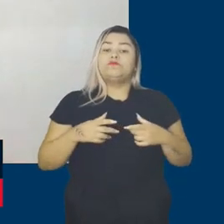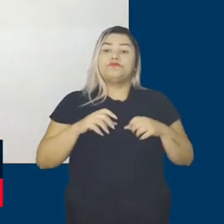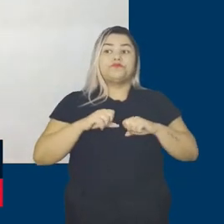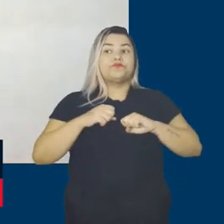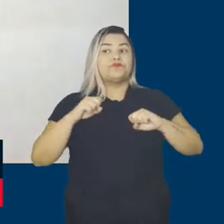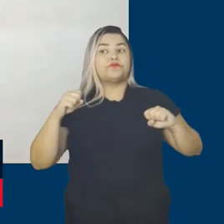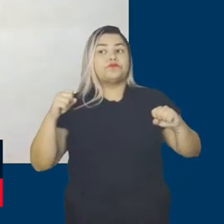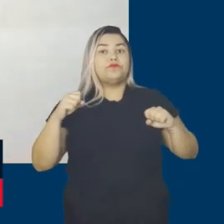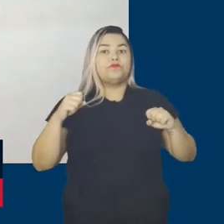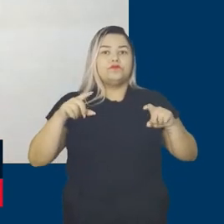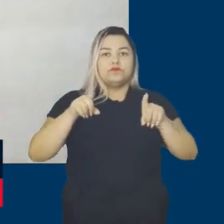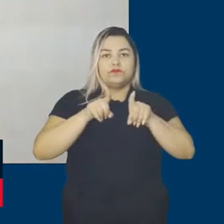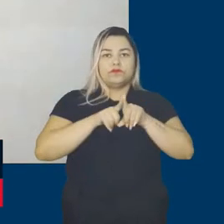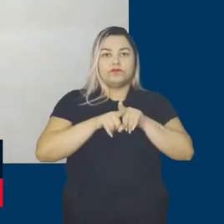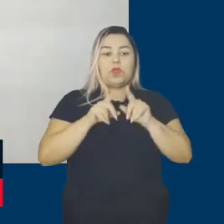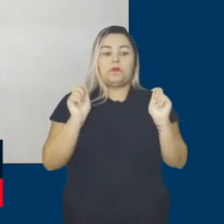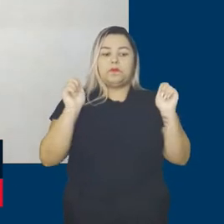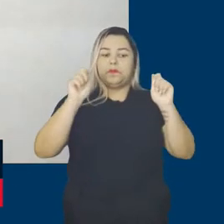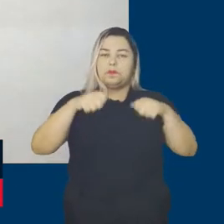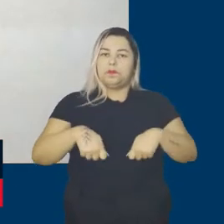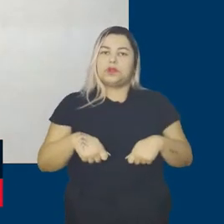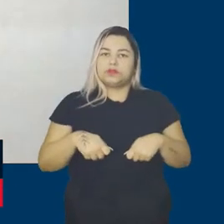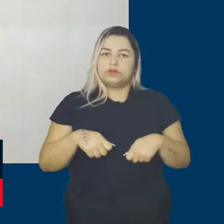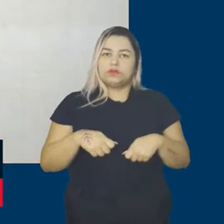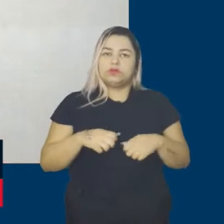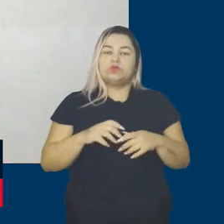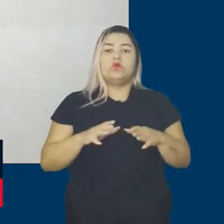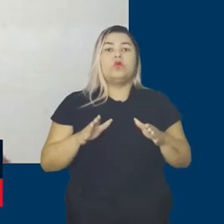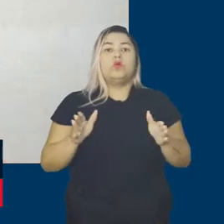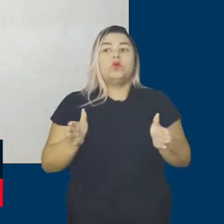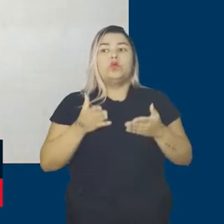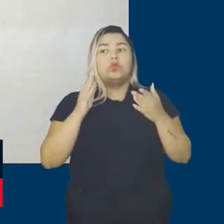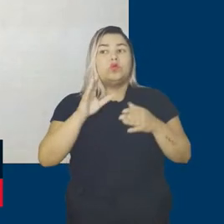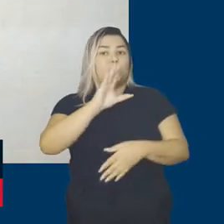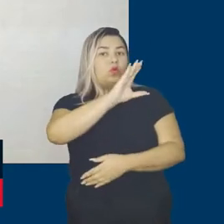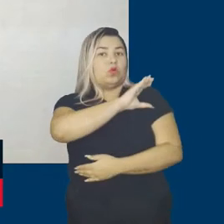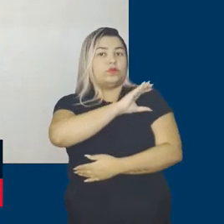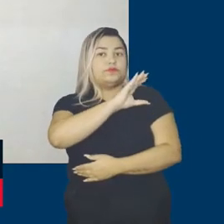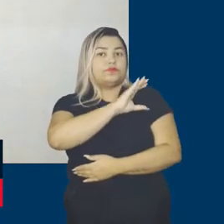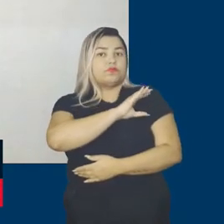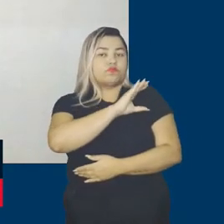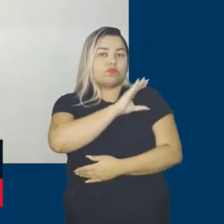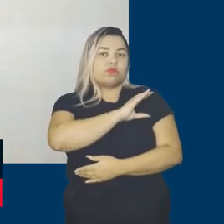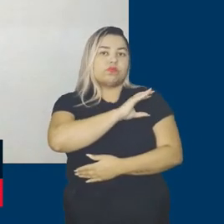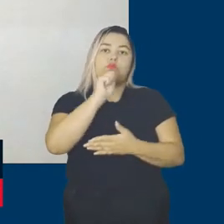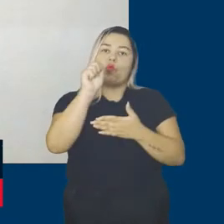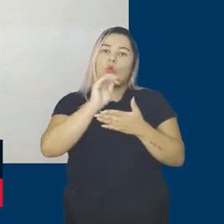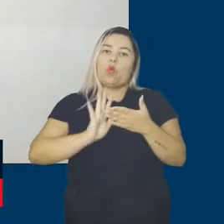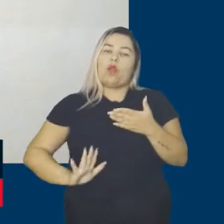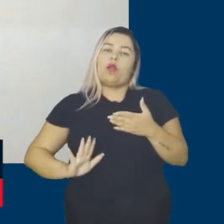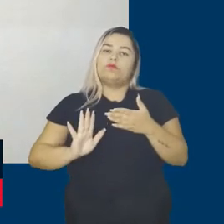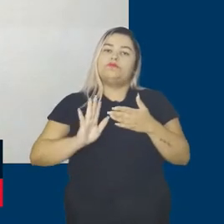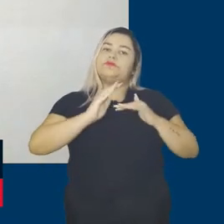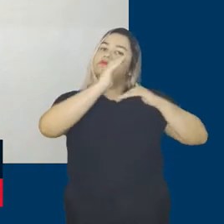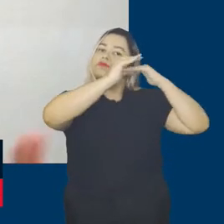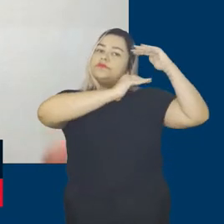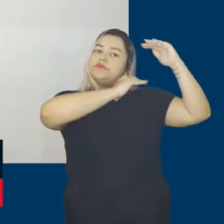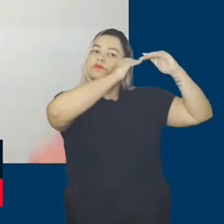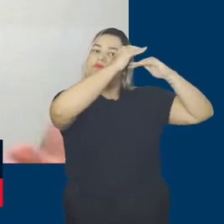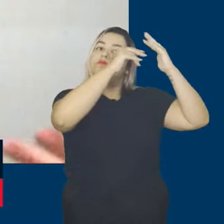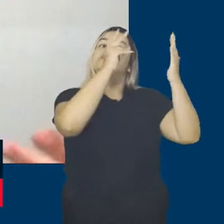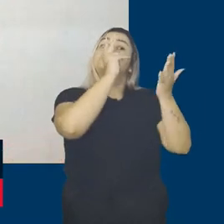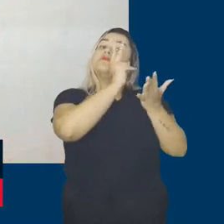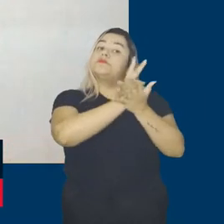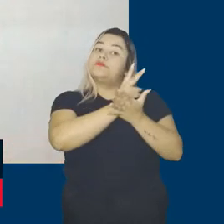né, necessário para ser um promotor e um coordenador dessa agenda de desenvolvimento. Mesmo